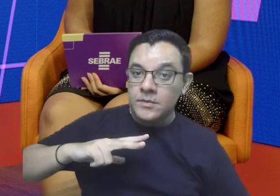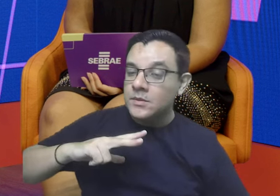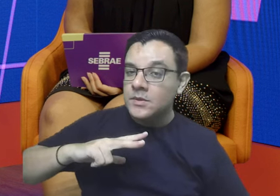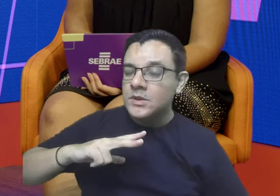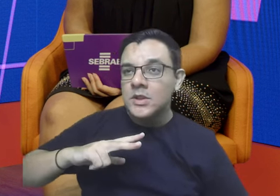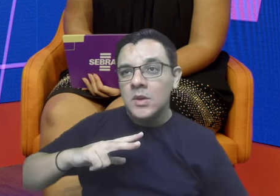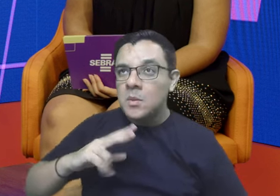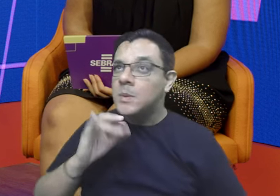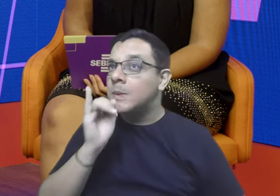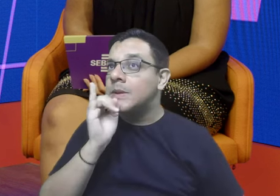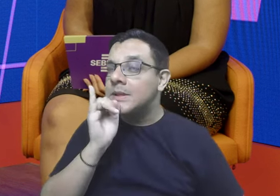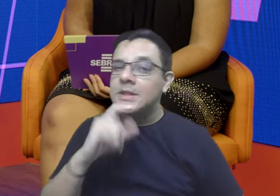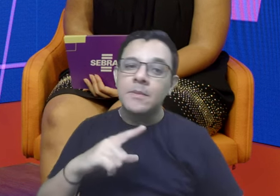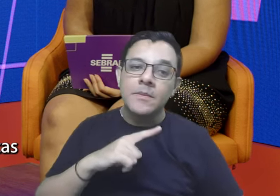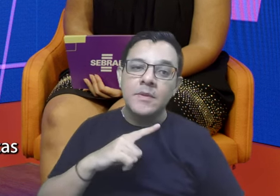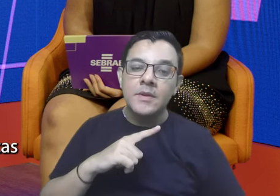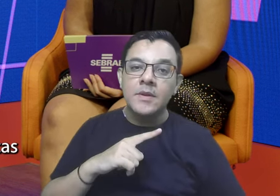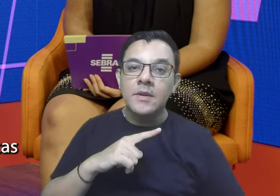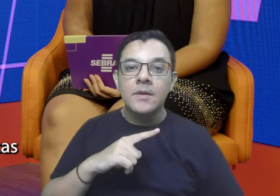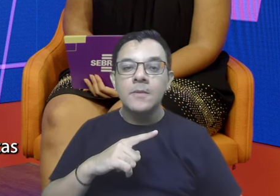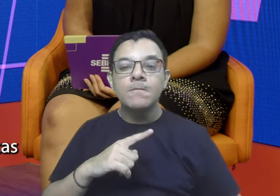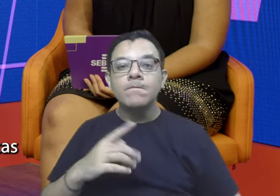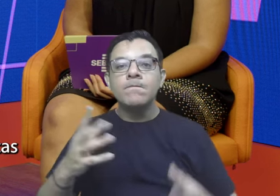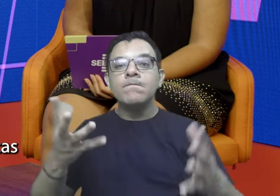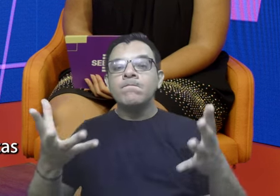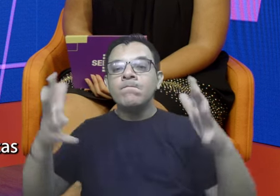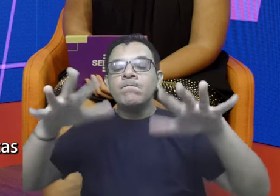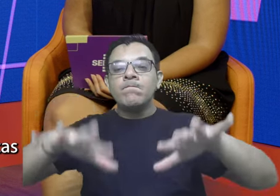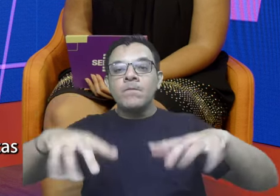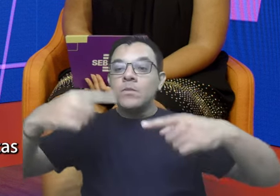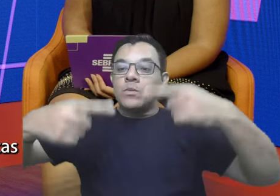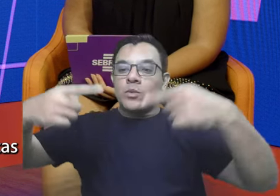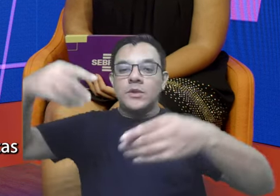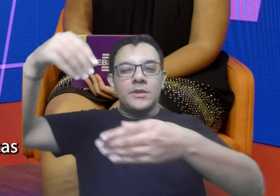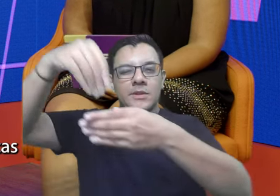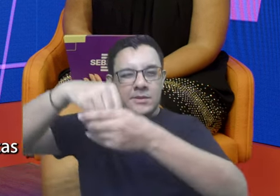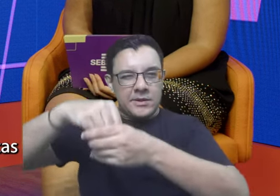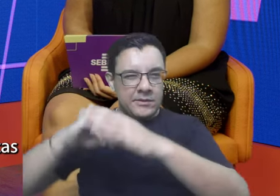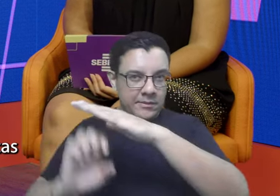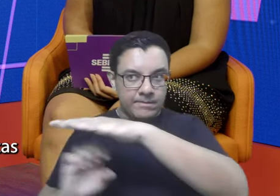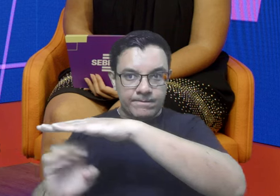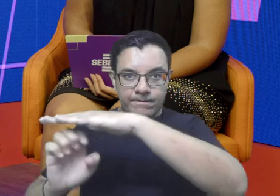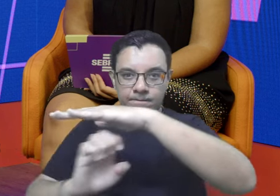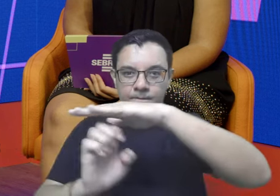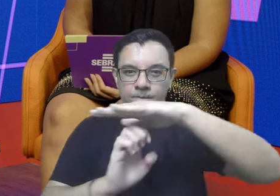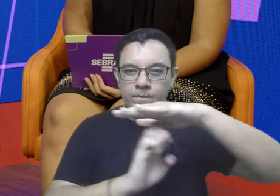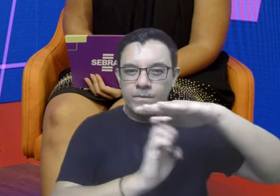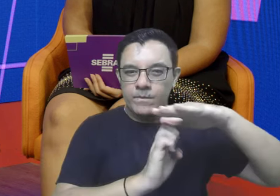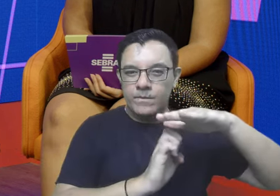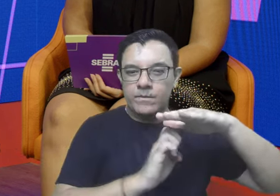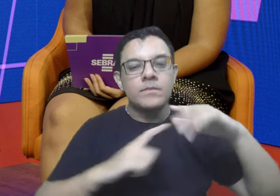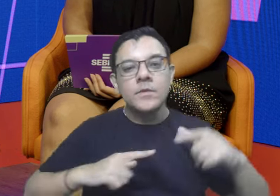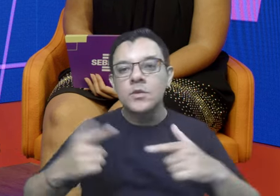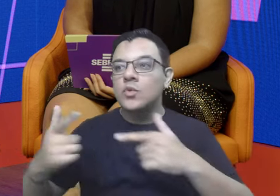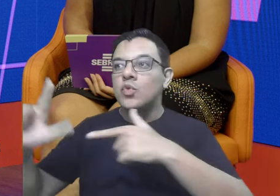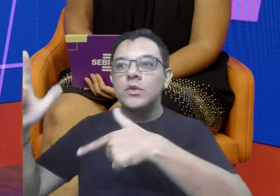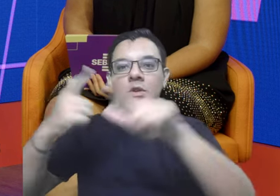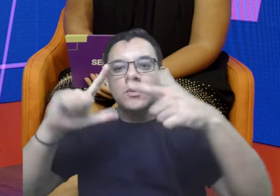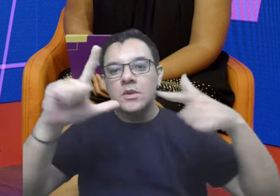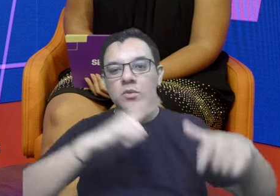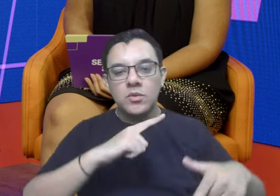eh por exemplo a implementação de políticas dentro desse setor e várias outras